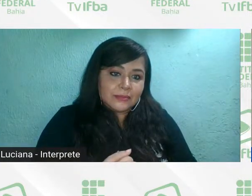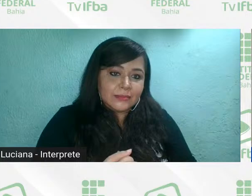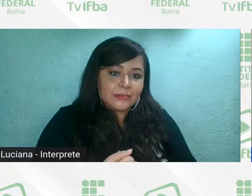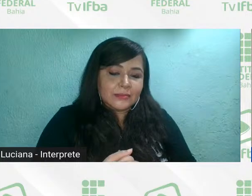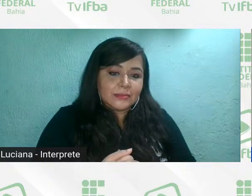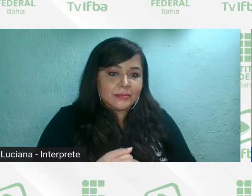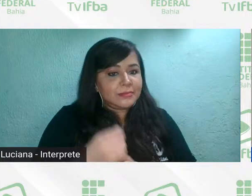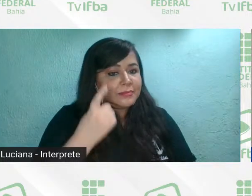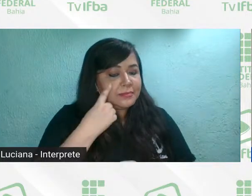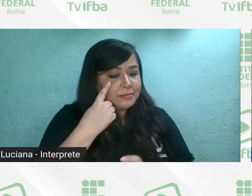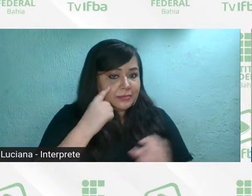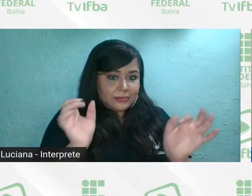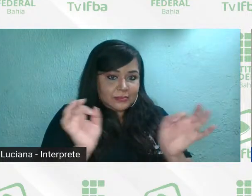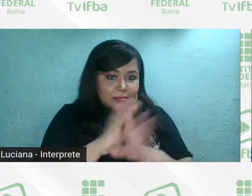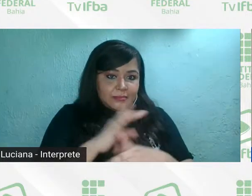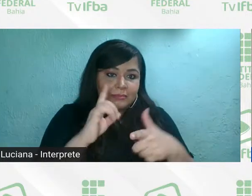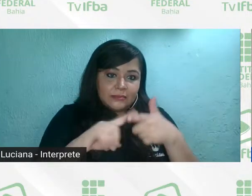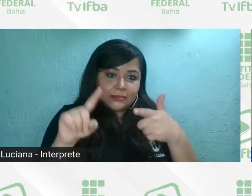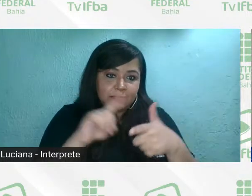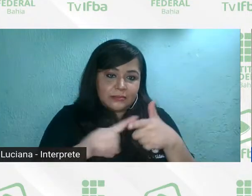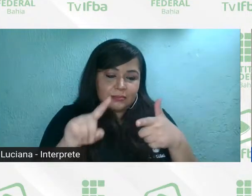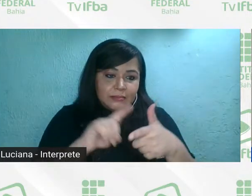problema.